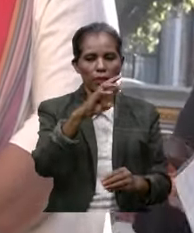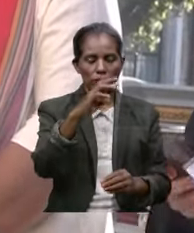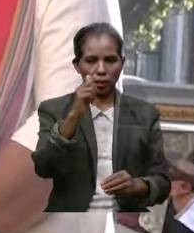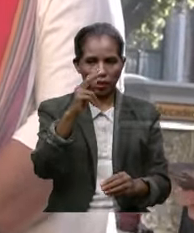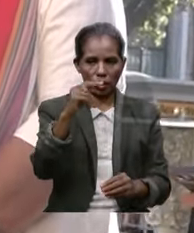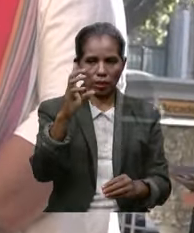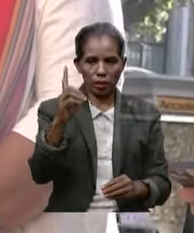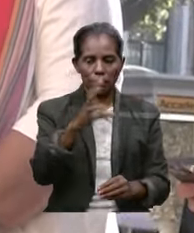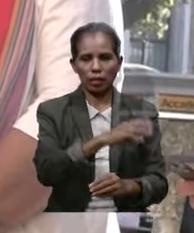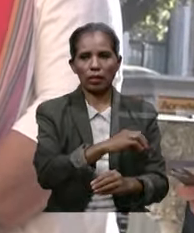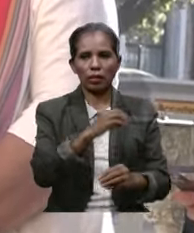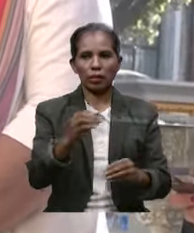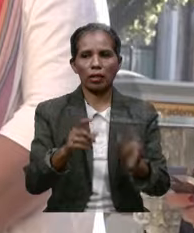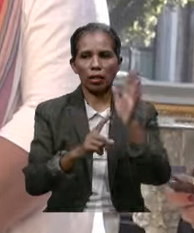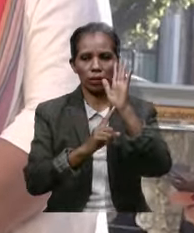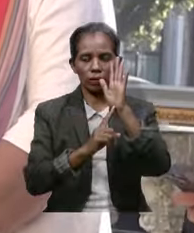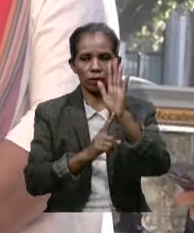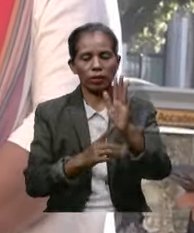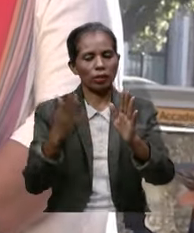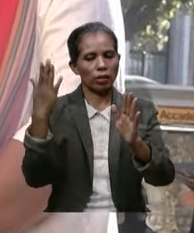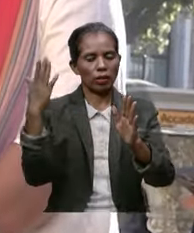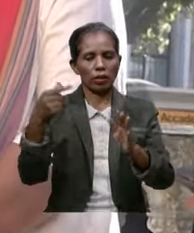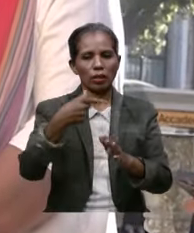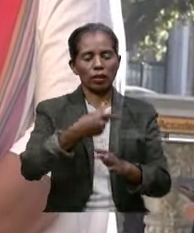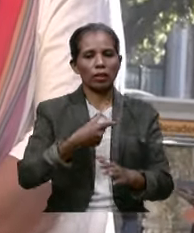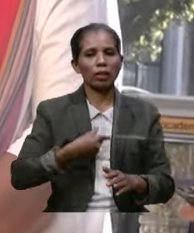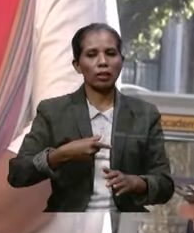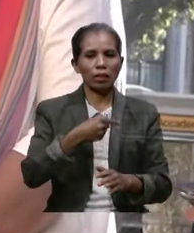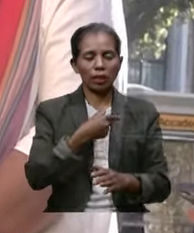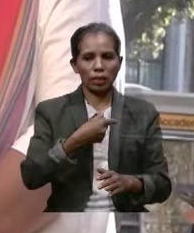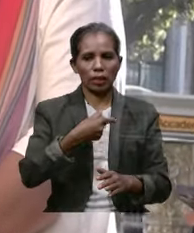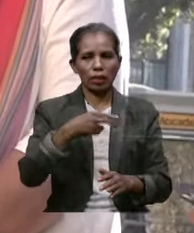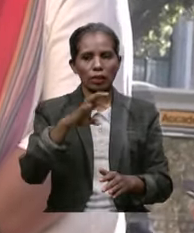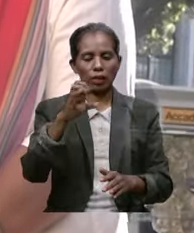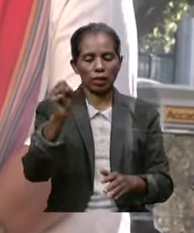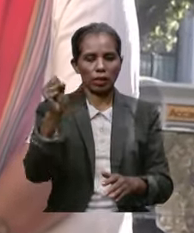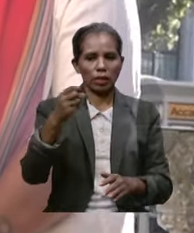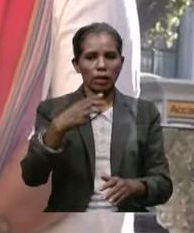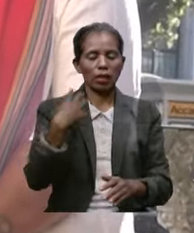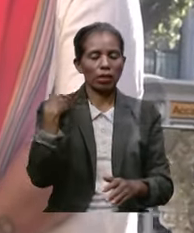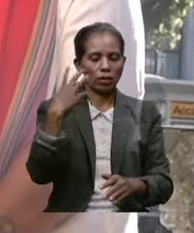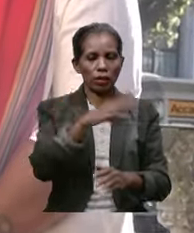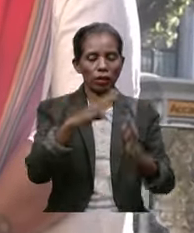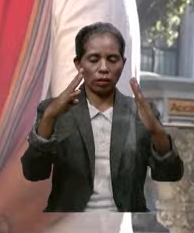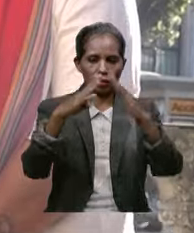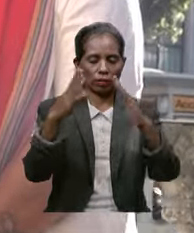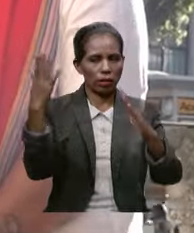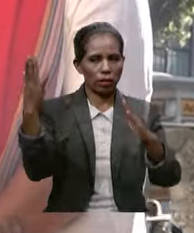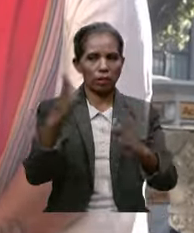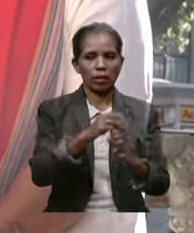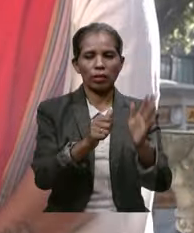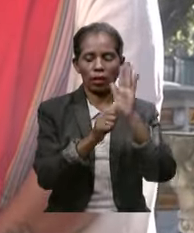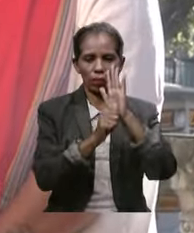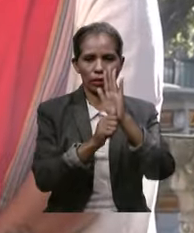cujo projeto artístico, Greenhouse, juntamente com Sónia Vaz Borges e Vânia Gala, foi escolhido para